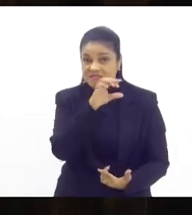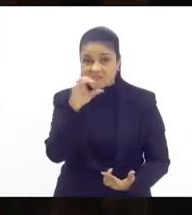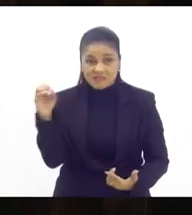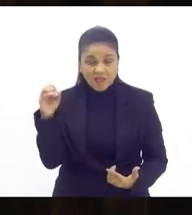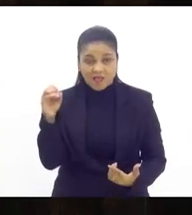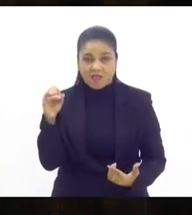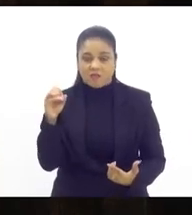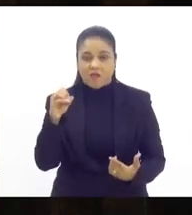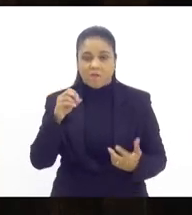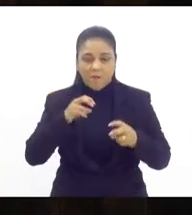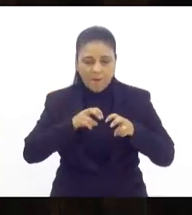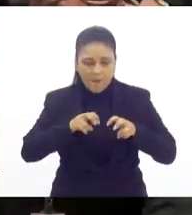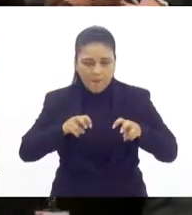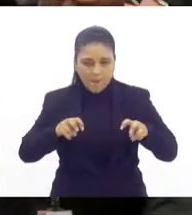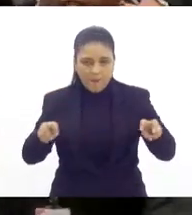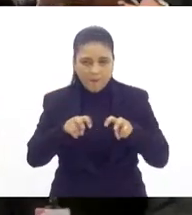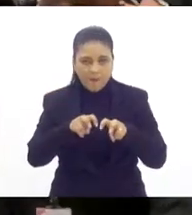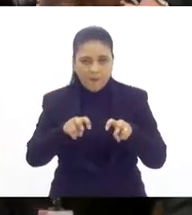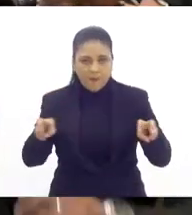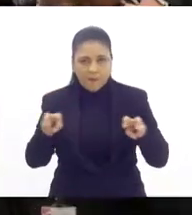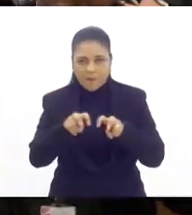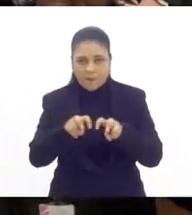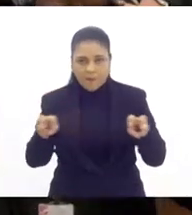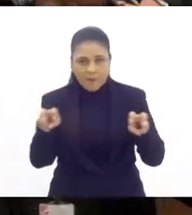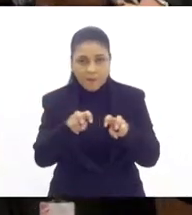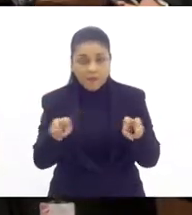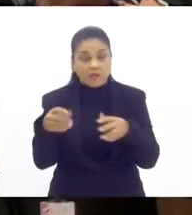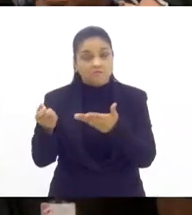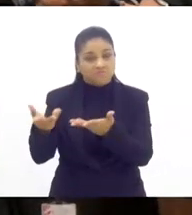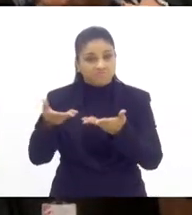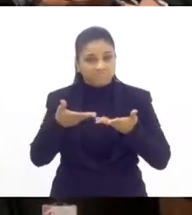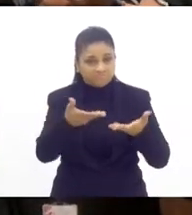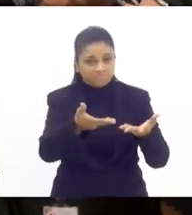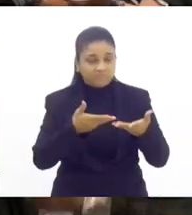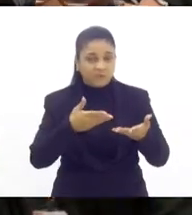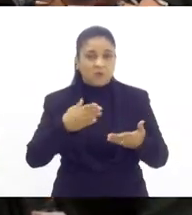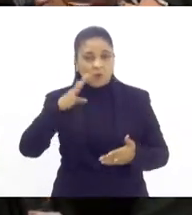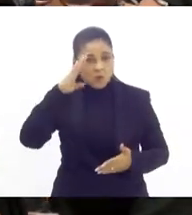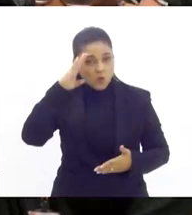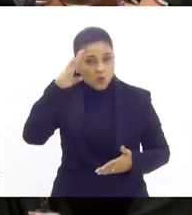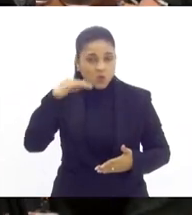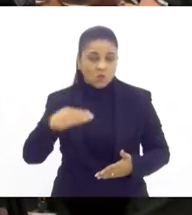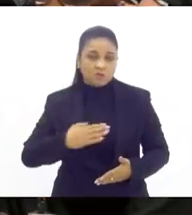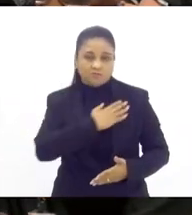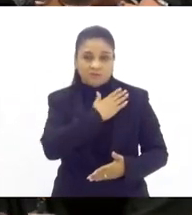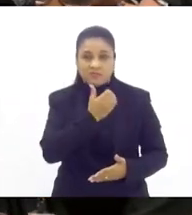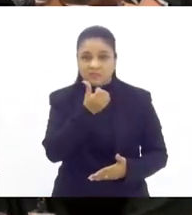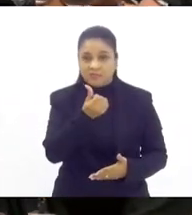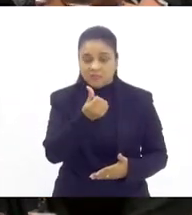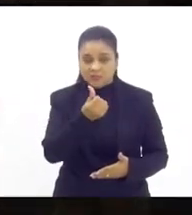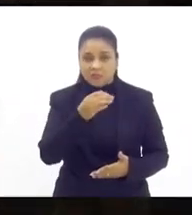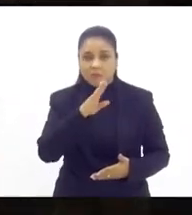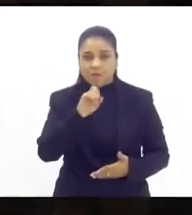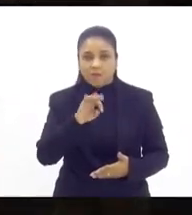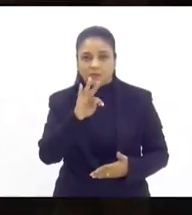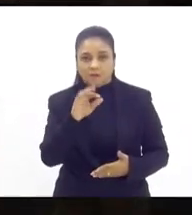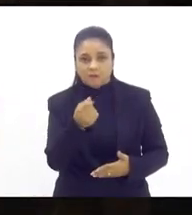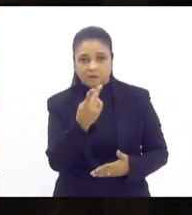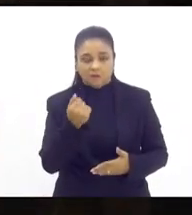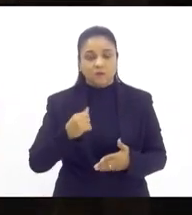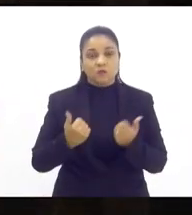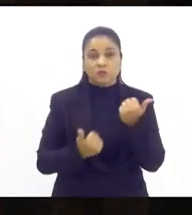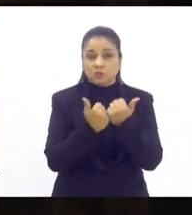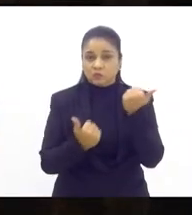os cem foram ocupados convidados para essa reunião foram comandante do sexto Batalhão o sub-prefeito da grande